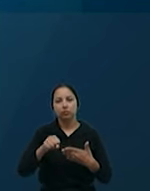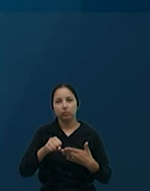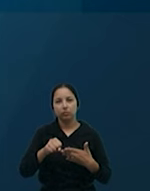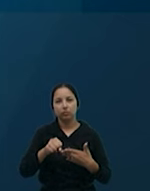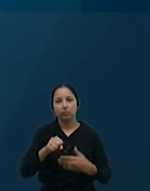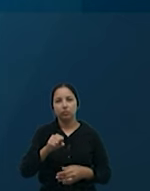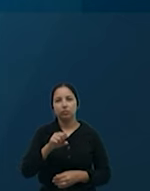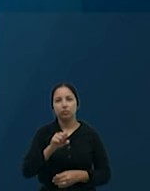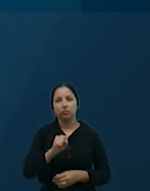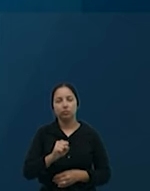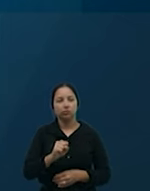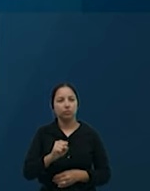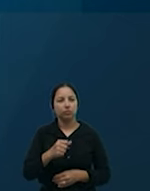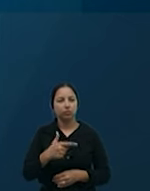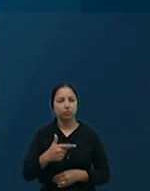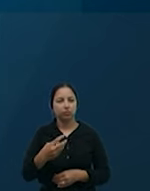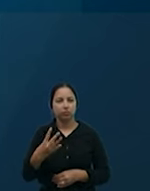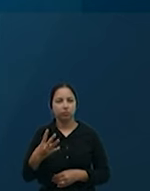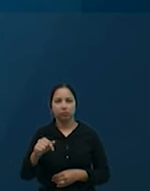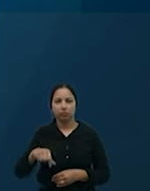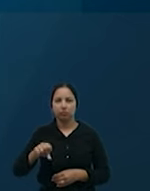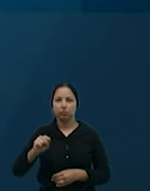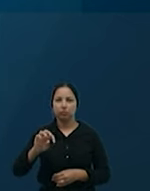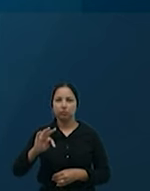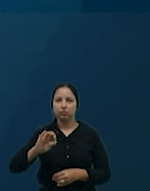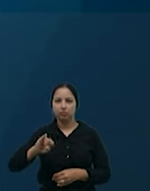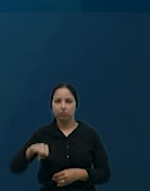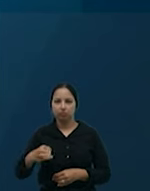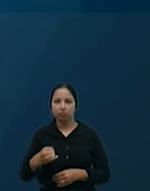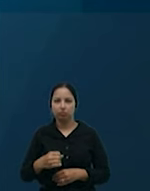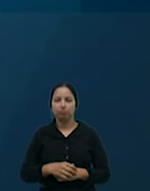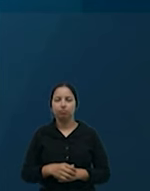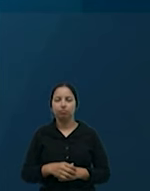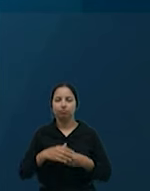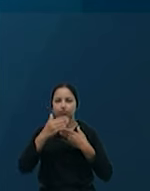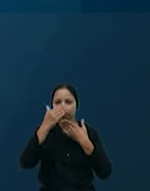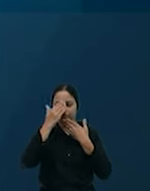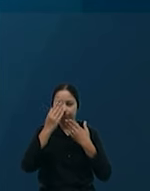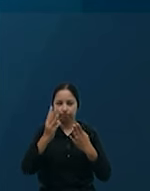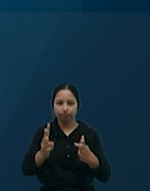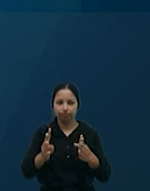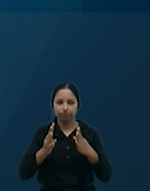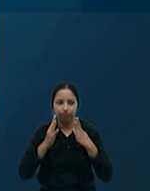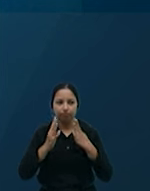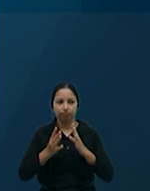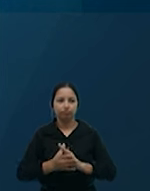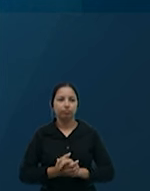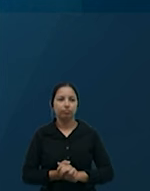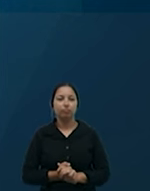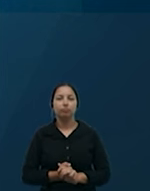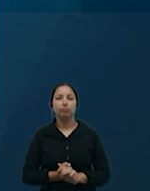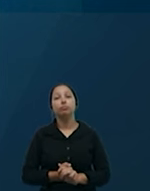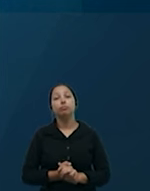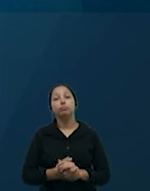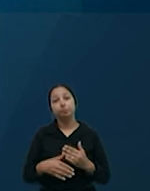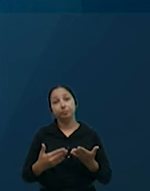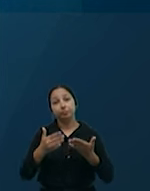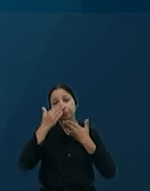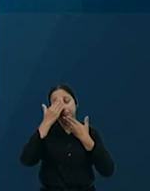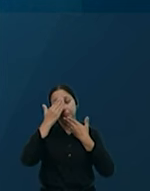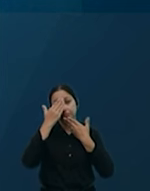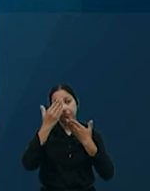Agradeço a atenção de Vossa Excelência, devolvo a palavra. Muito obrigado. Muito obrigada, doutor. Então, vamos passar agora a palavra à